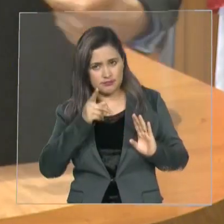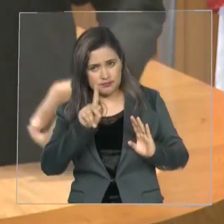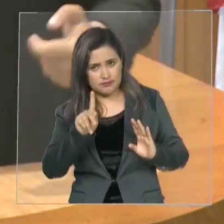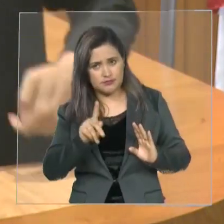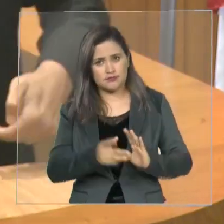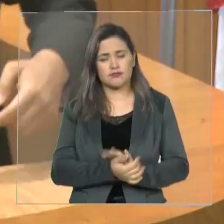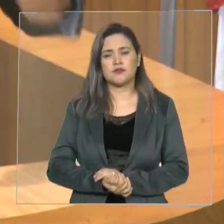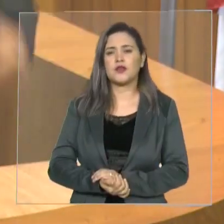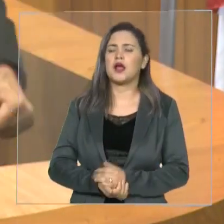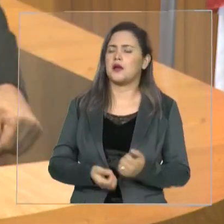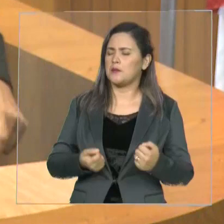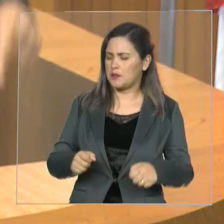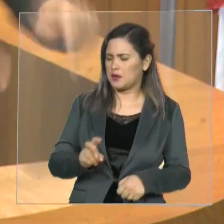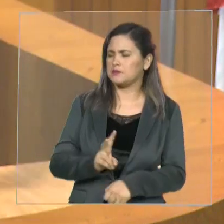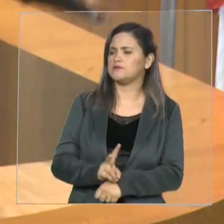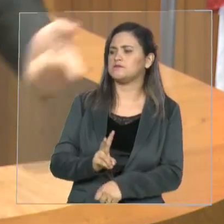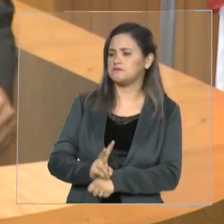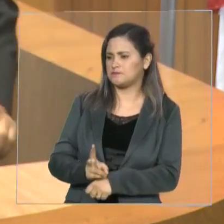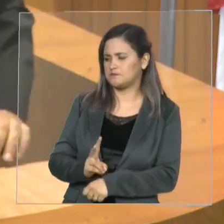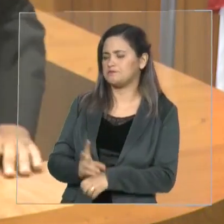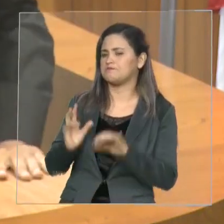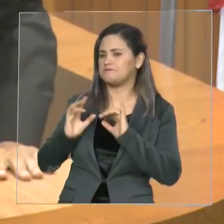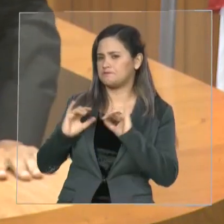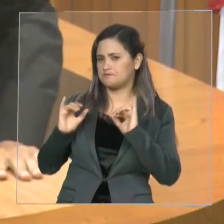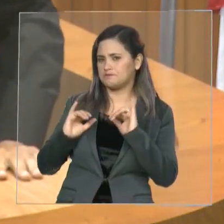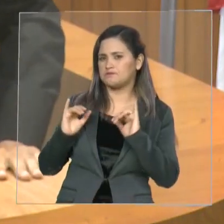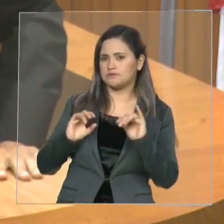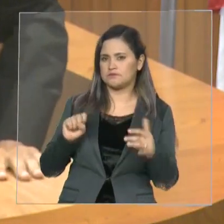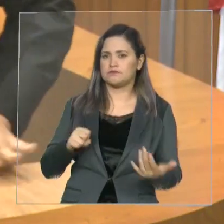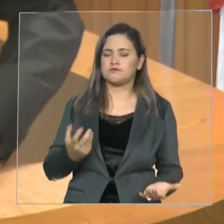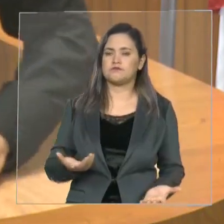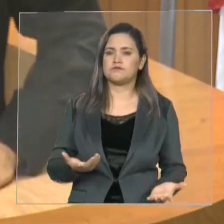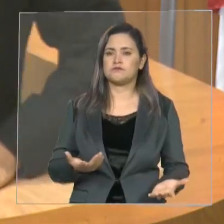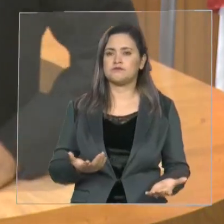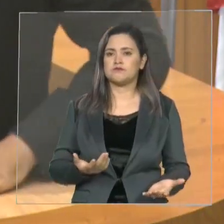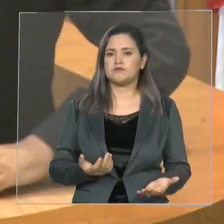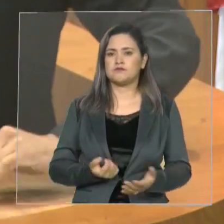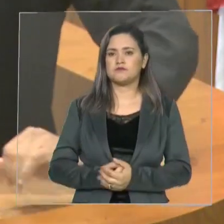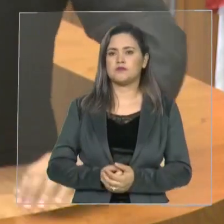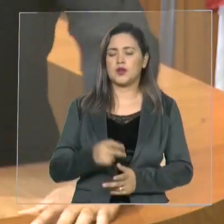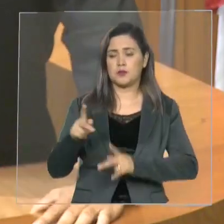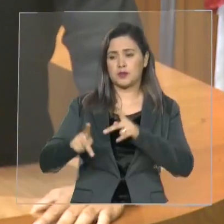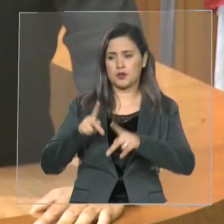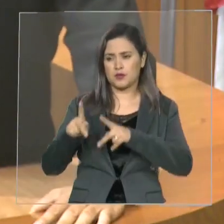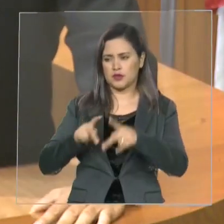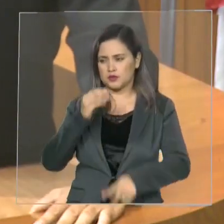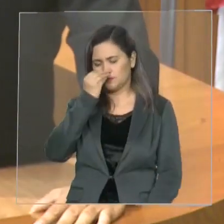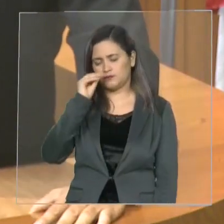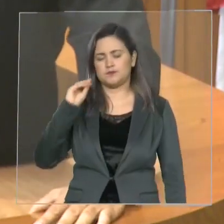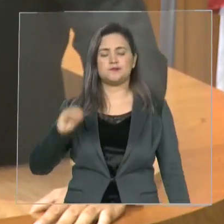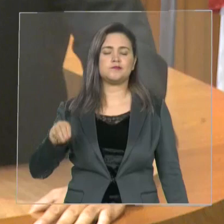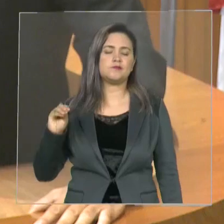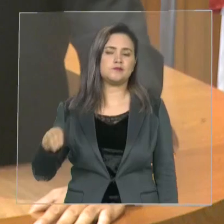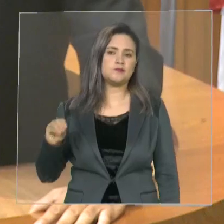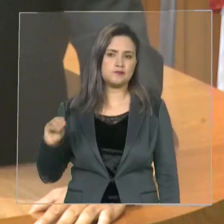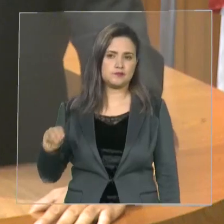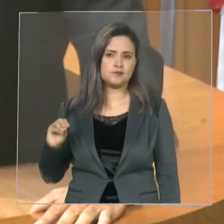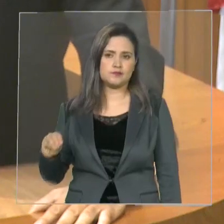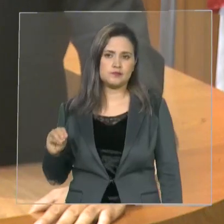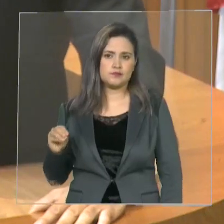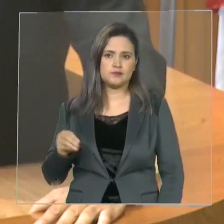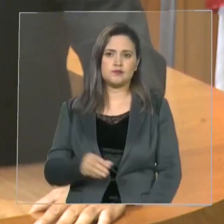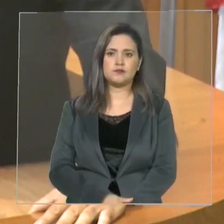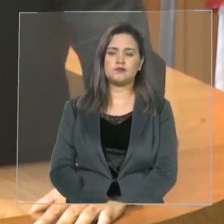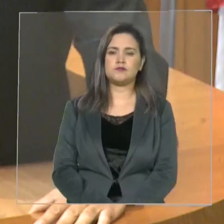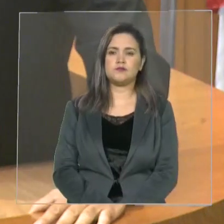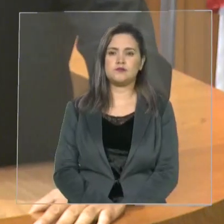Aí tem que defender, tem que subir nessa tribuna e defender Zé Vieira. Defender o povo não defende. Dizer